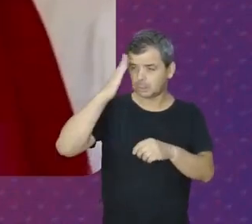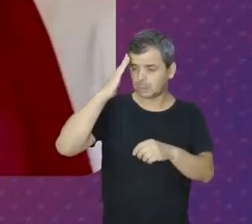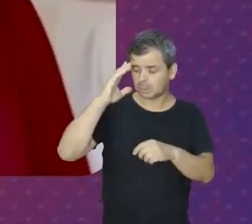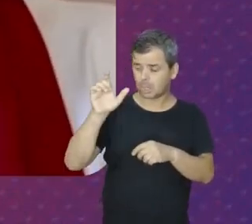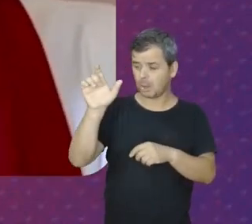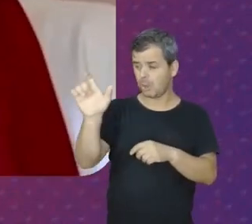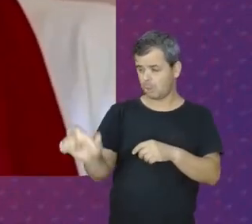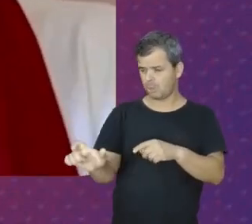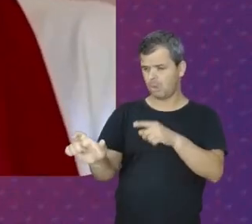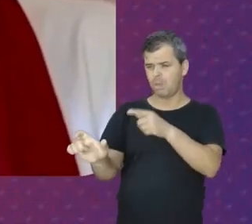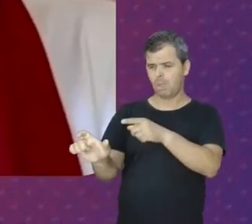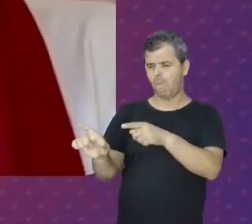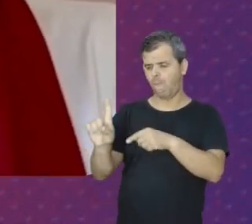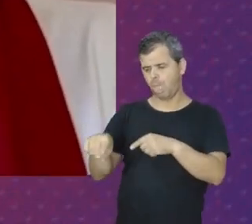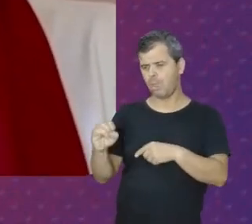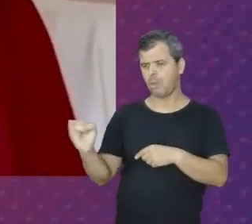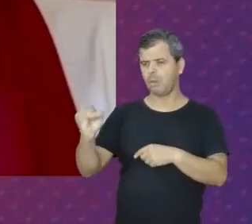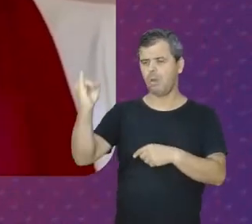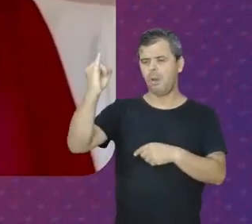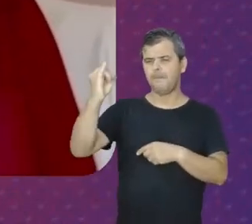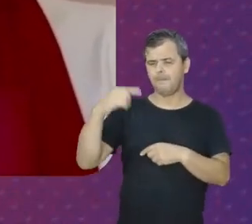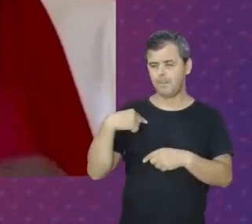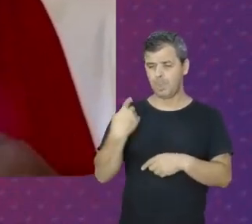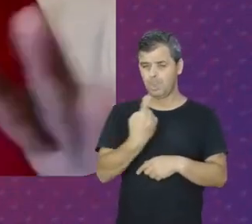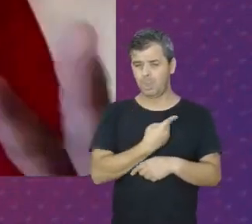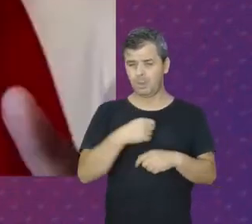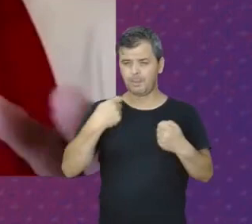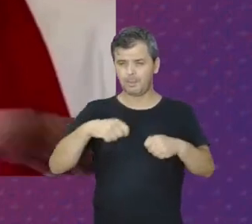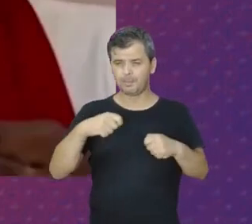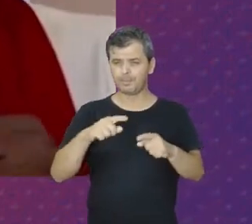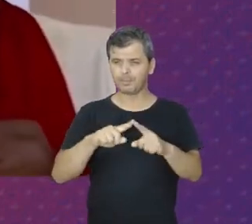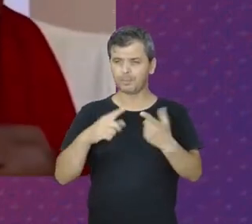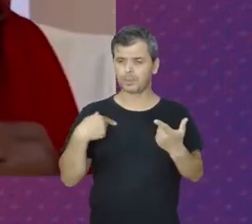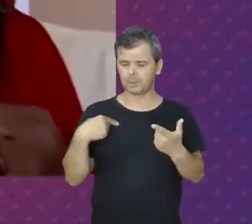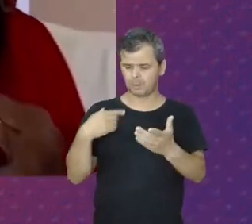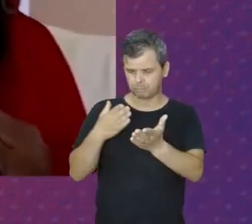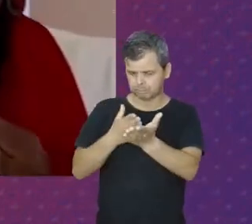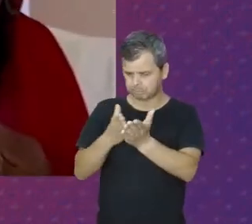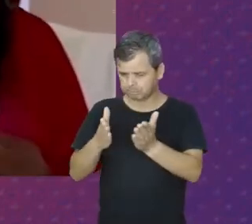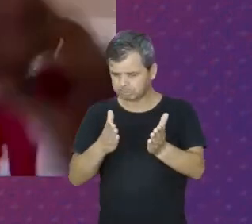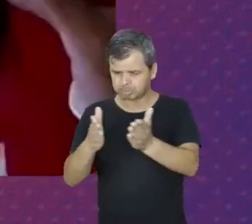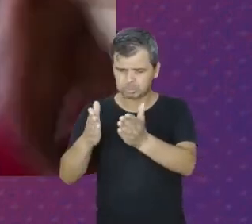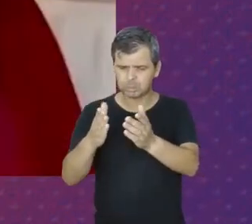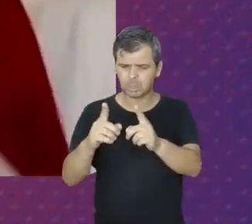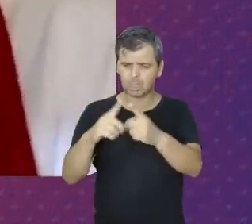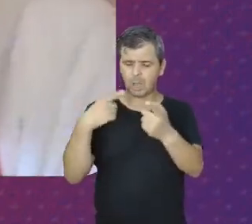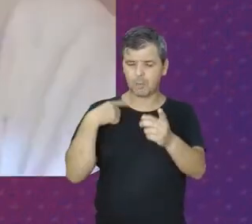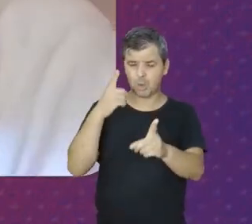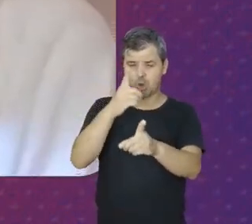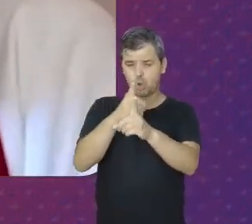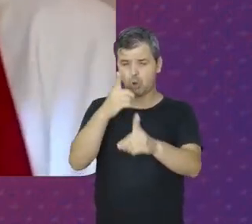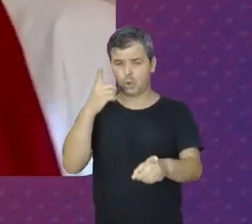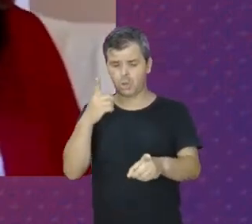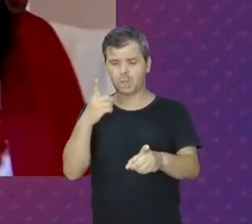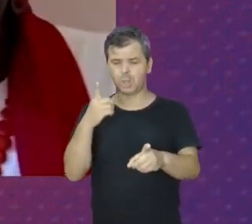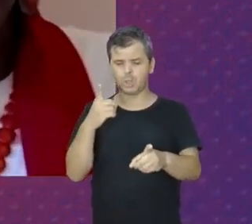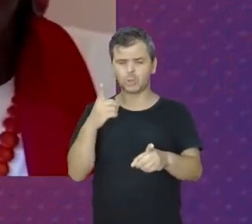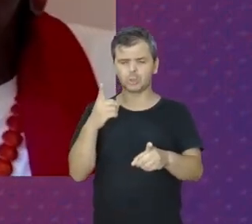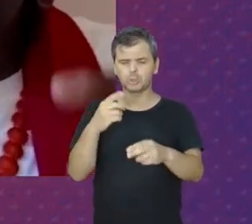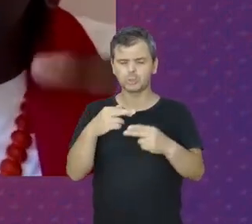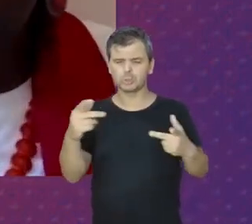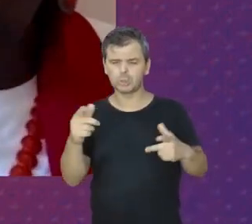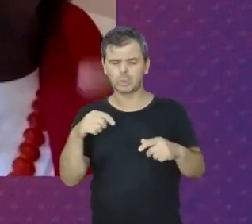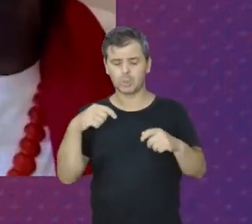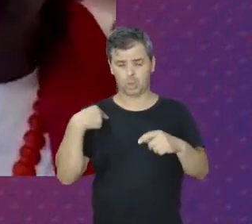o outro é muito importante. Então, nós precisamos traçar outros caminhos, nós precisamos encontrar outras possibilidades,